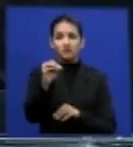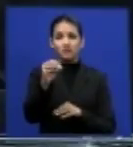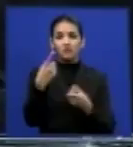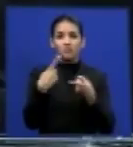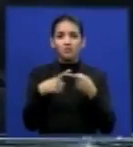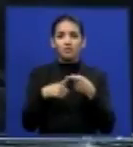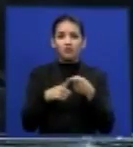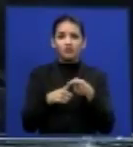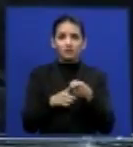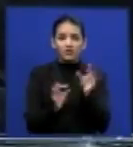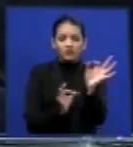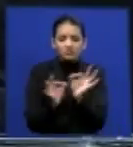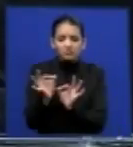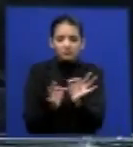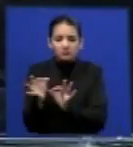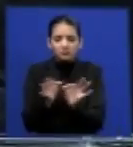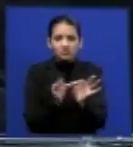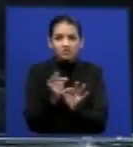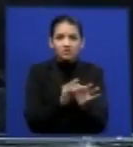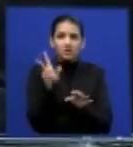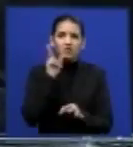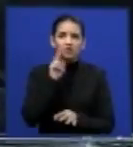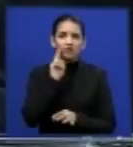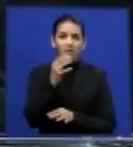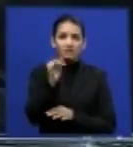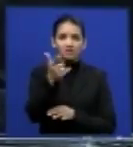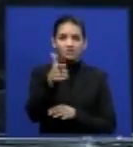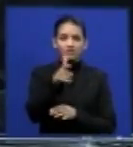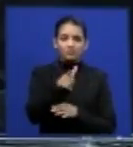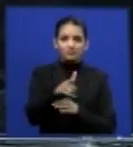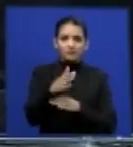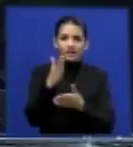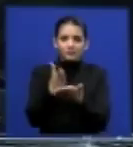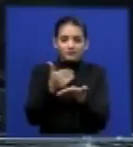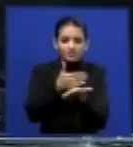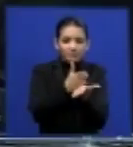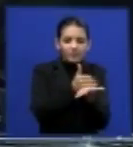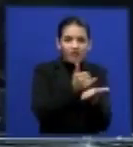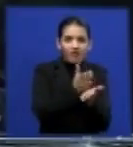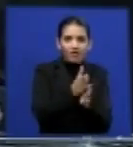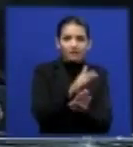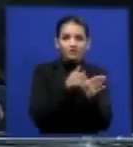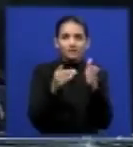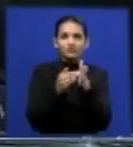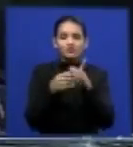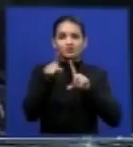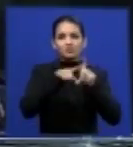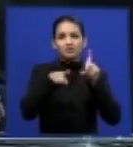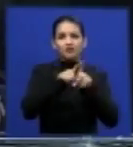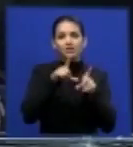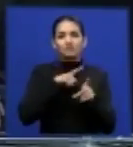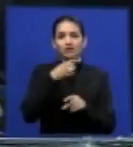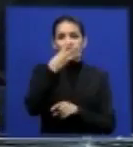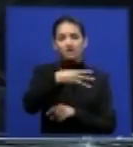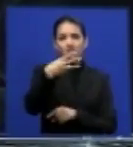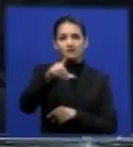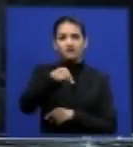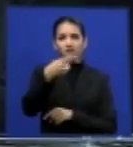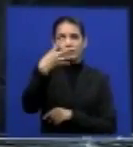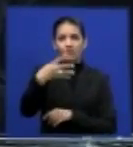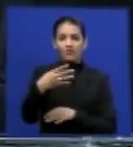processamento normal do xisto, sem o pneu picado e com o pneu picado, há um acréscimo de 33,4 a